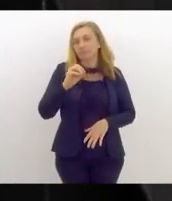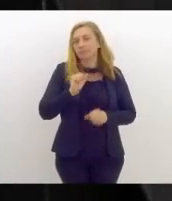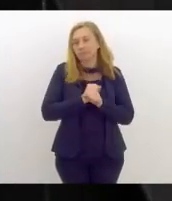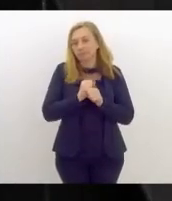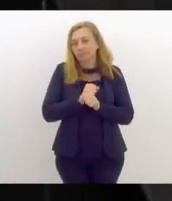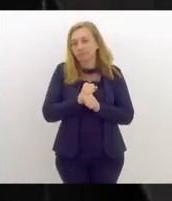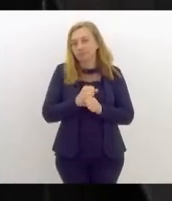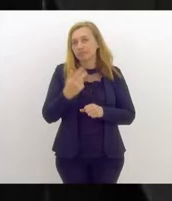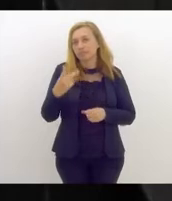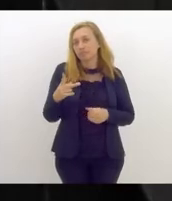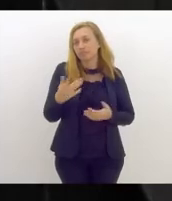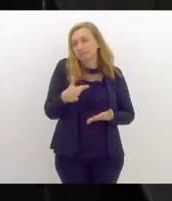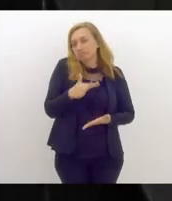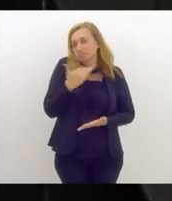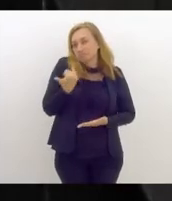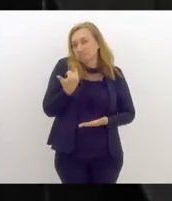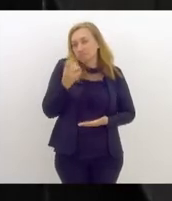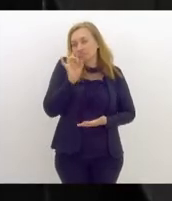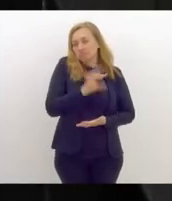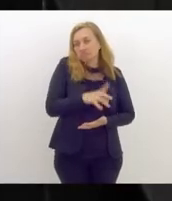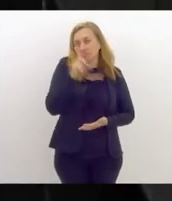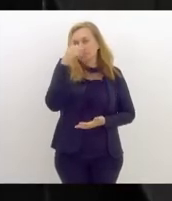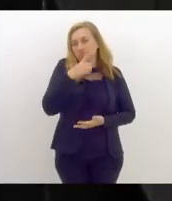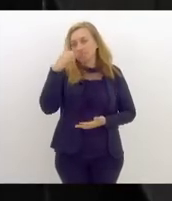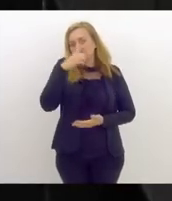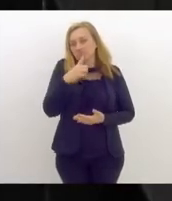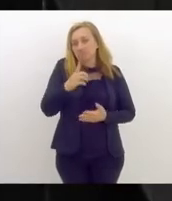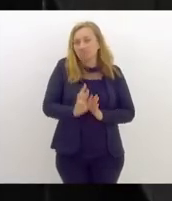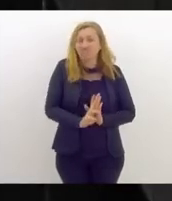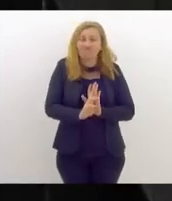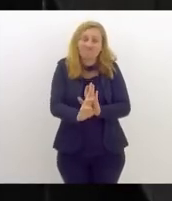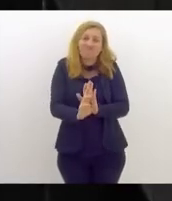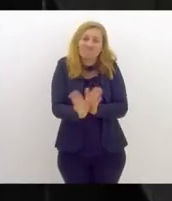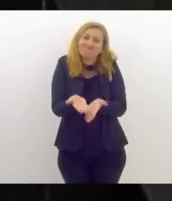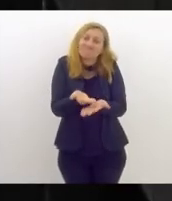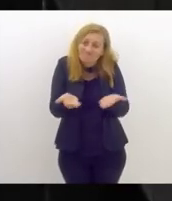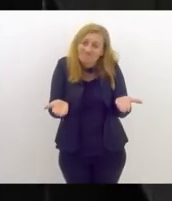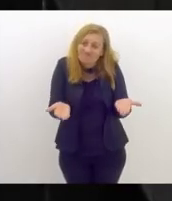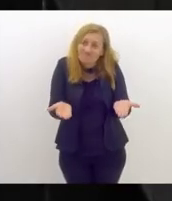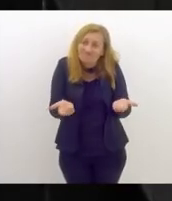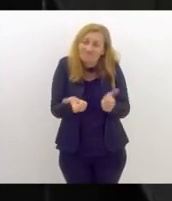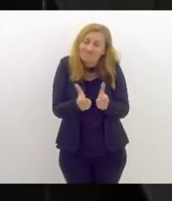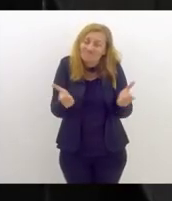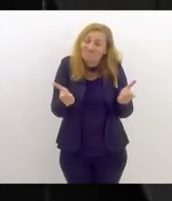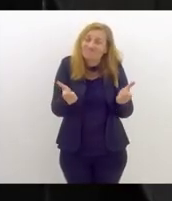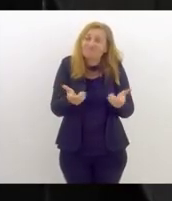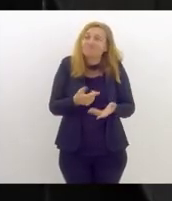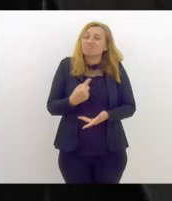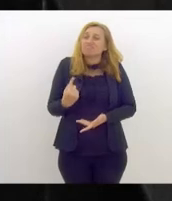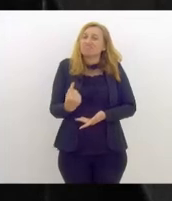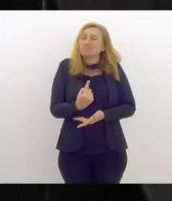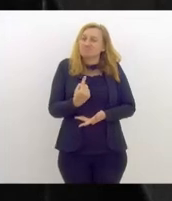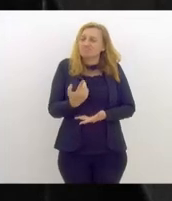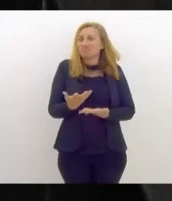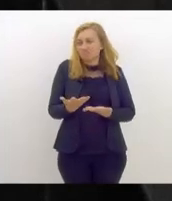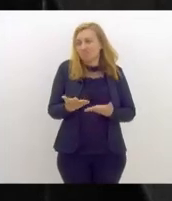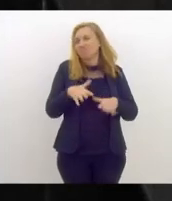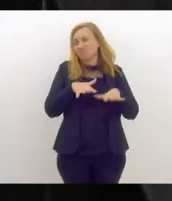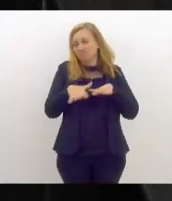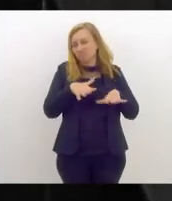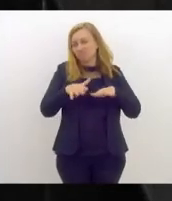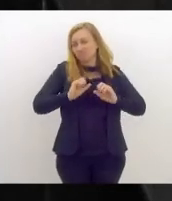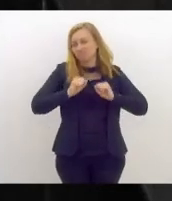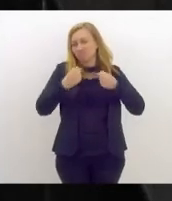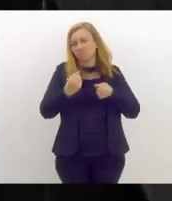e a sua perda no último domingo representa uma perda muito grande para todos os movimentos de defesa